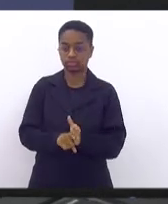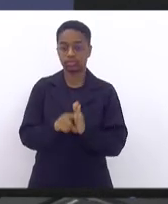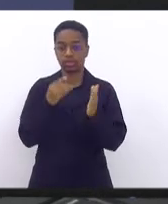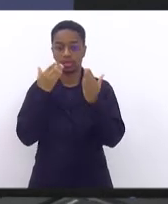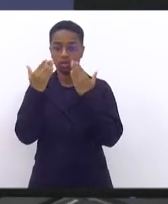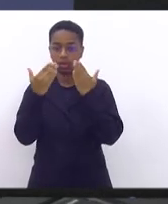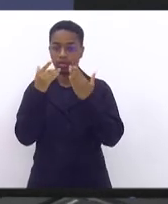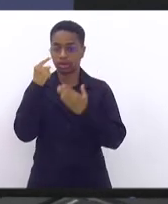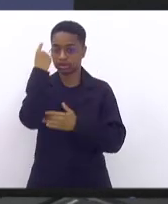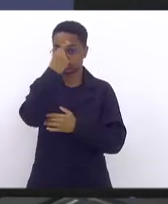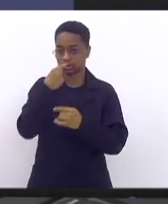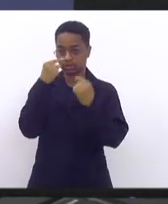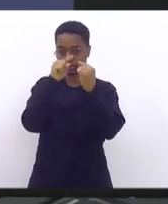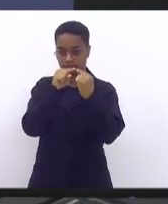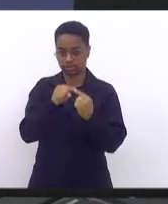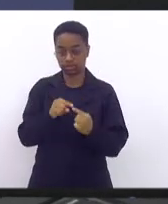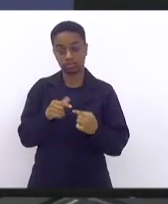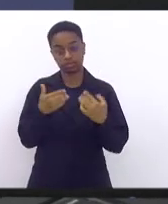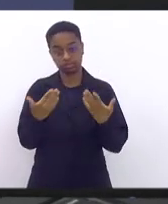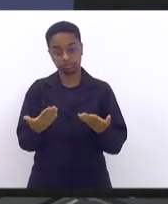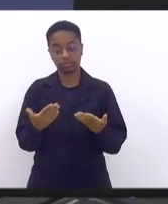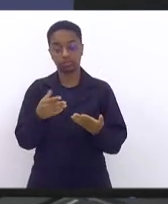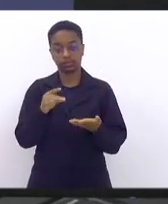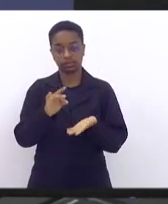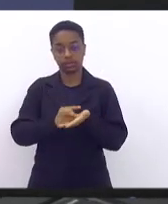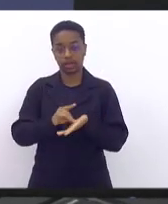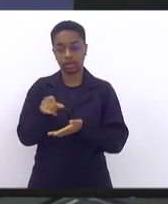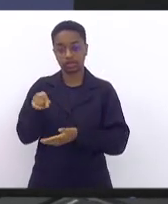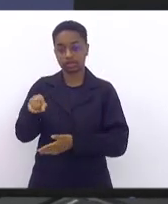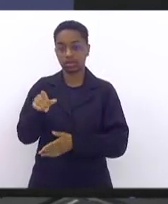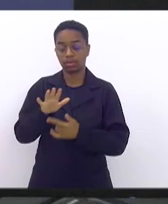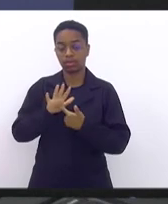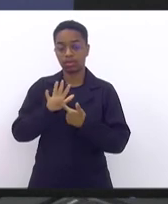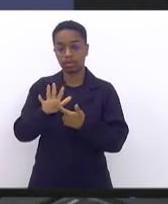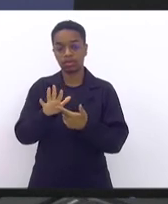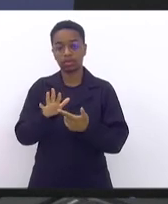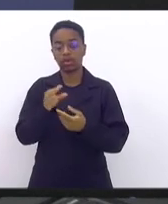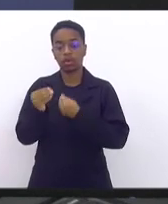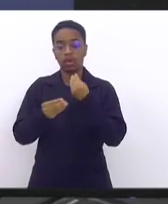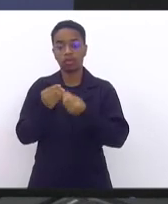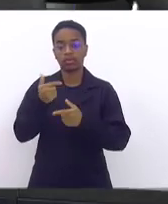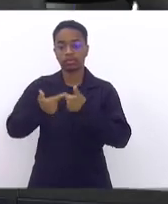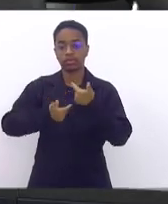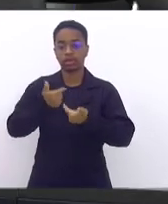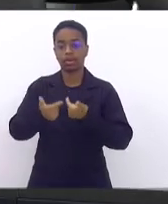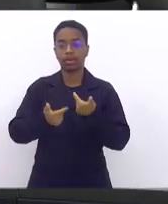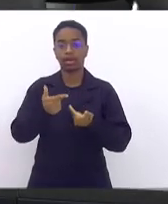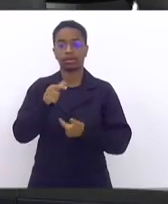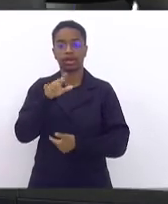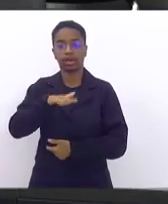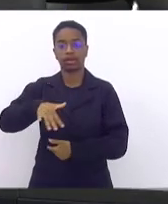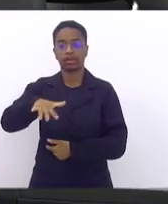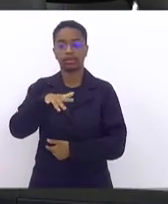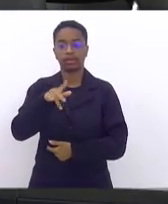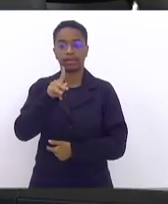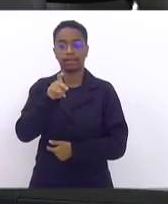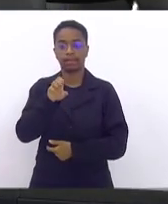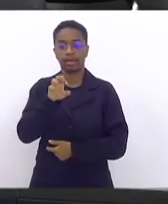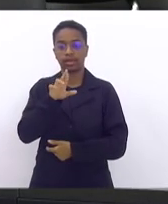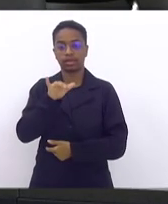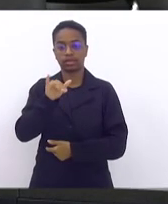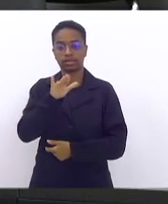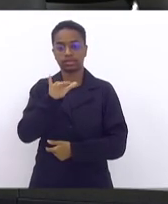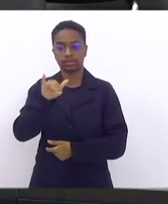comparação facial. Isso é uma coisa que diferencia o trabalho da perícia. Tá?